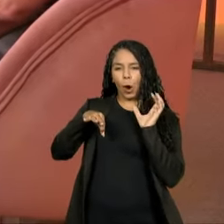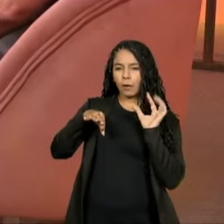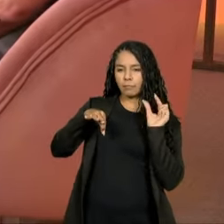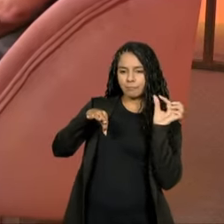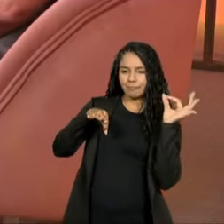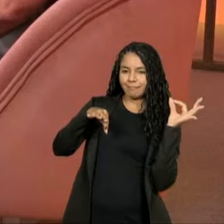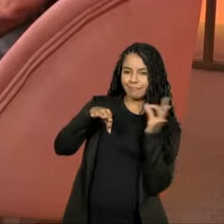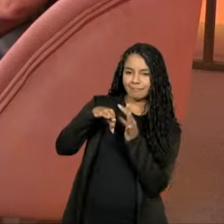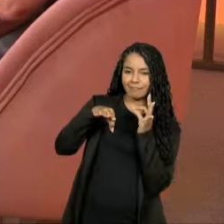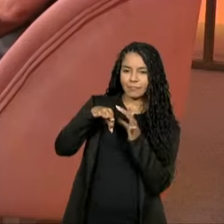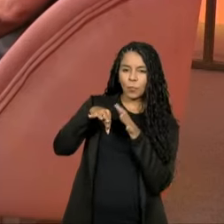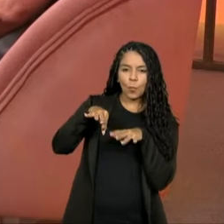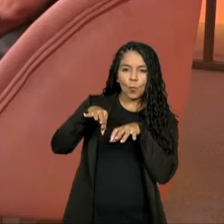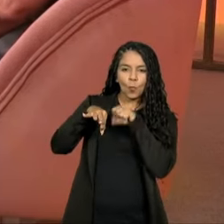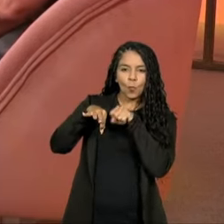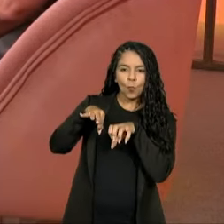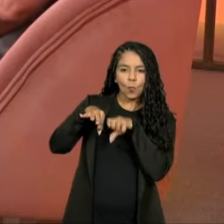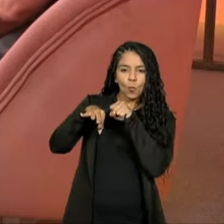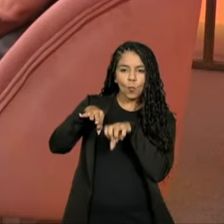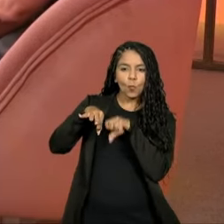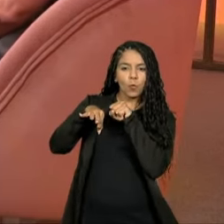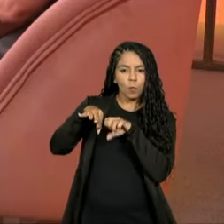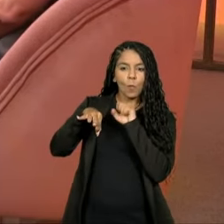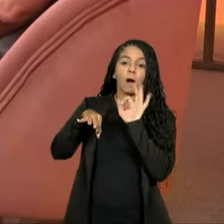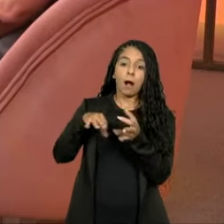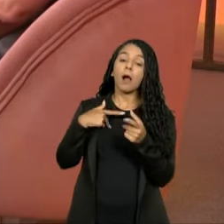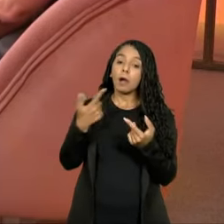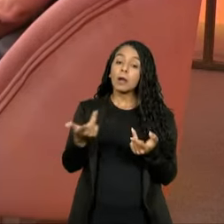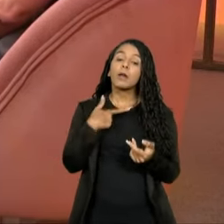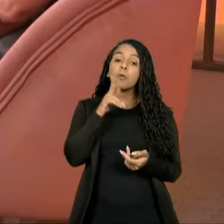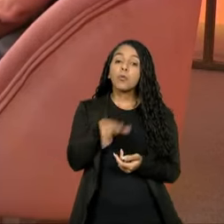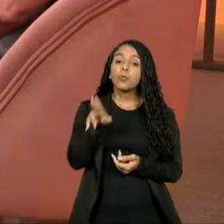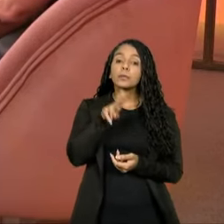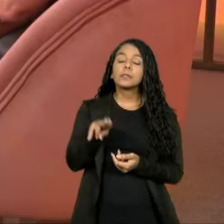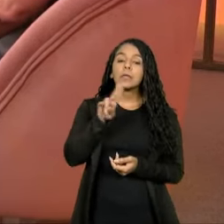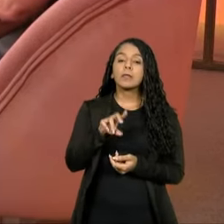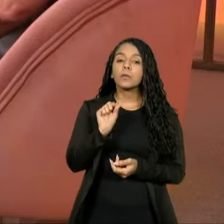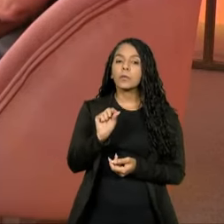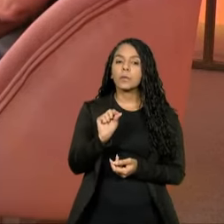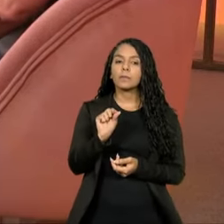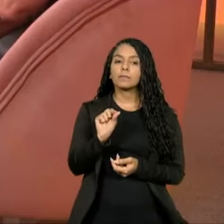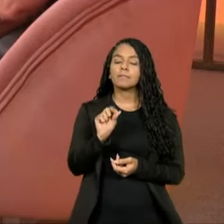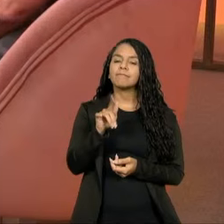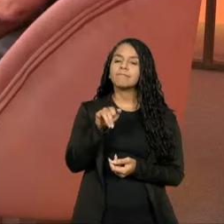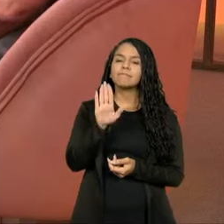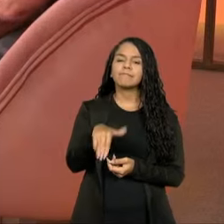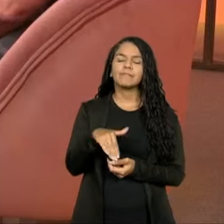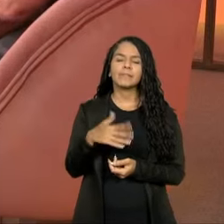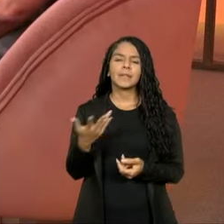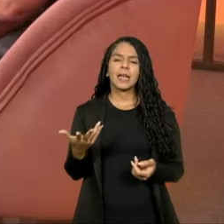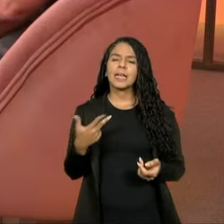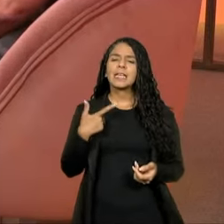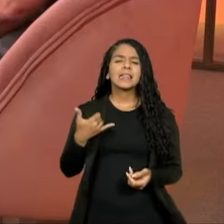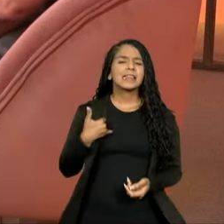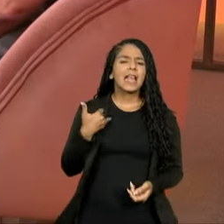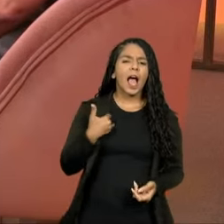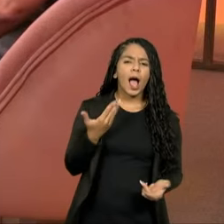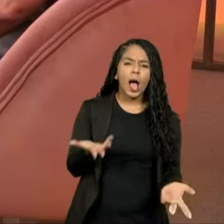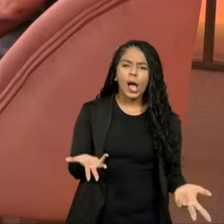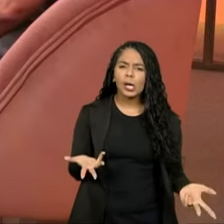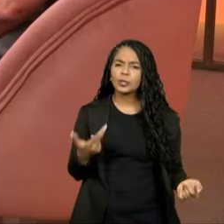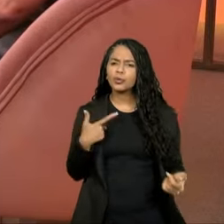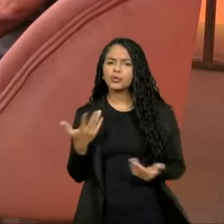gente tem que começar, ela é indicada para para que idade, quando é que você começa? Assim, uma menina